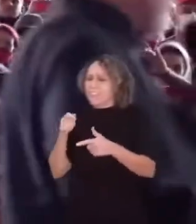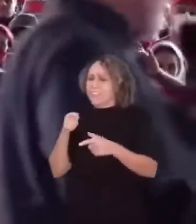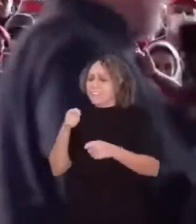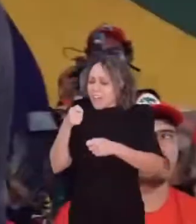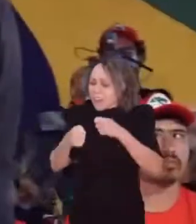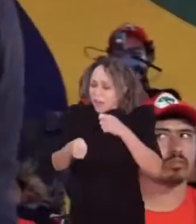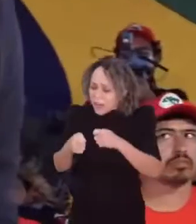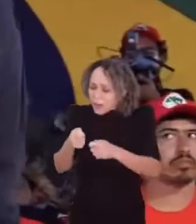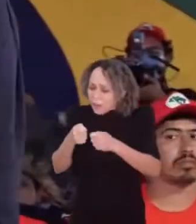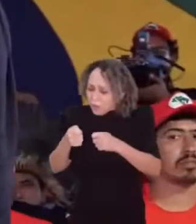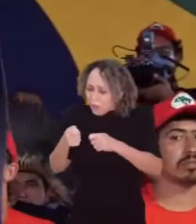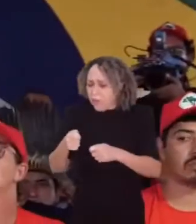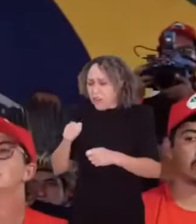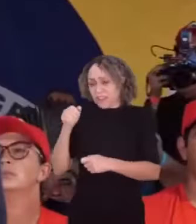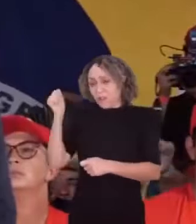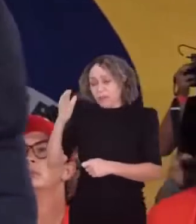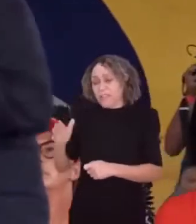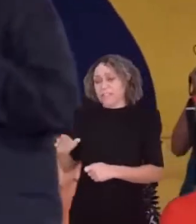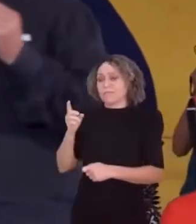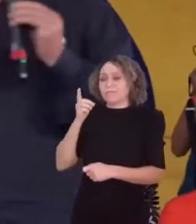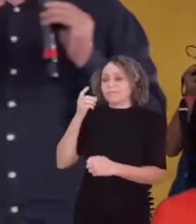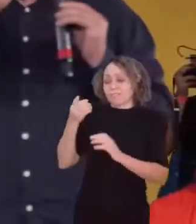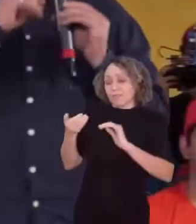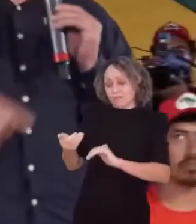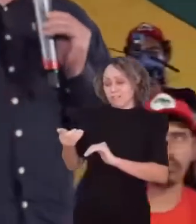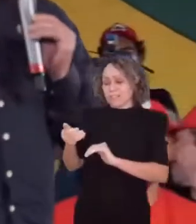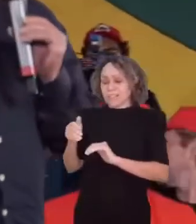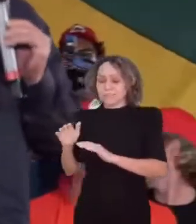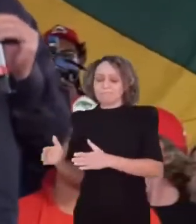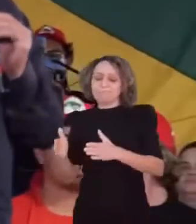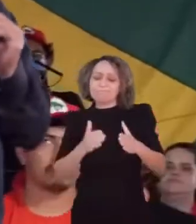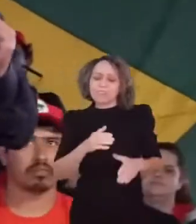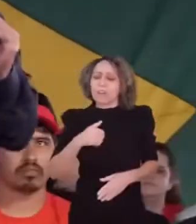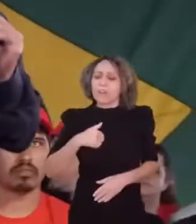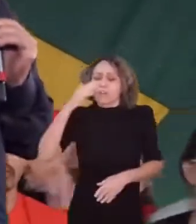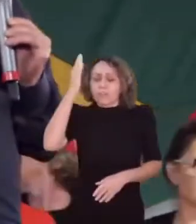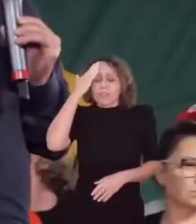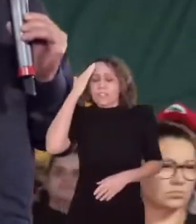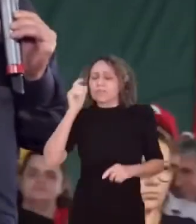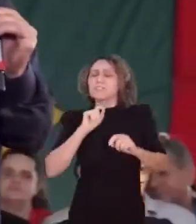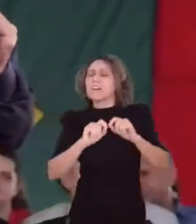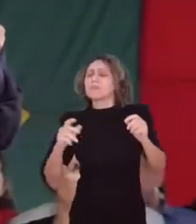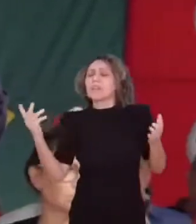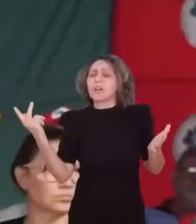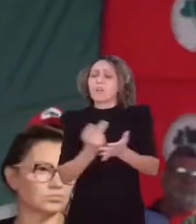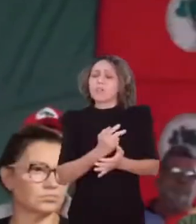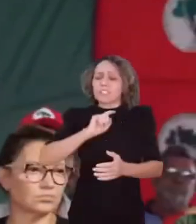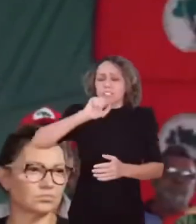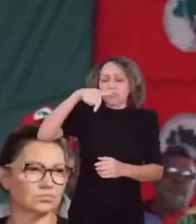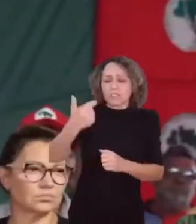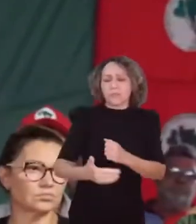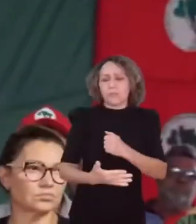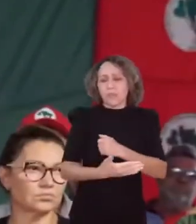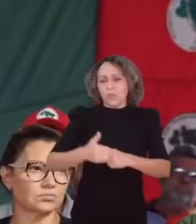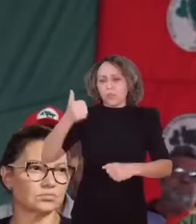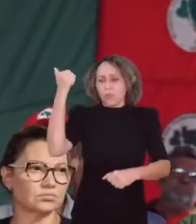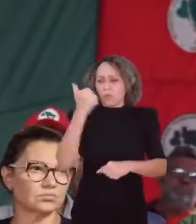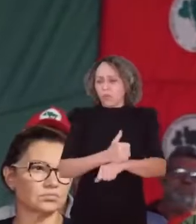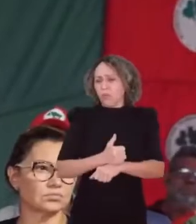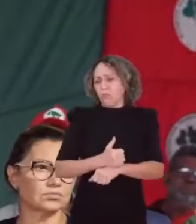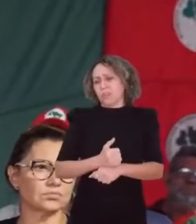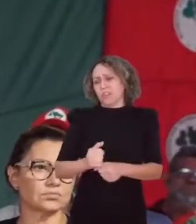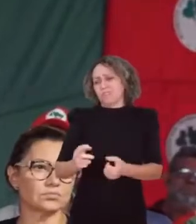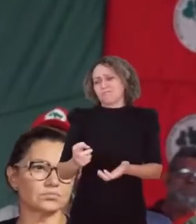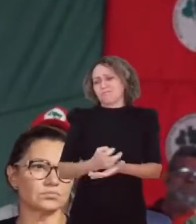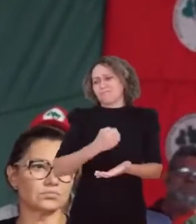destruição que esse país foi submetido depois do golpe contra a companheira Dilma Rousseff. Vocês não têm noção. Vocês